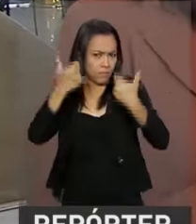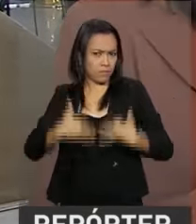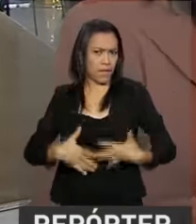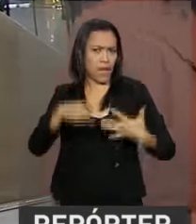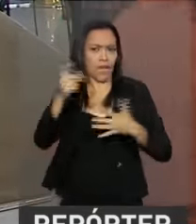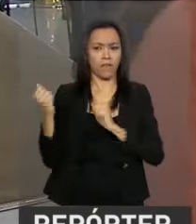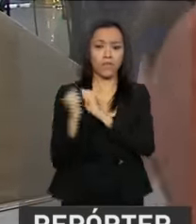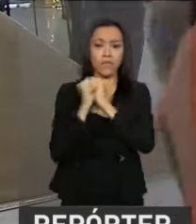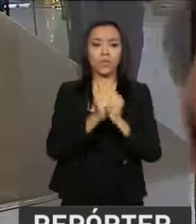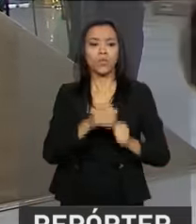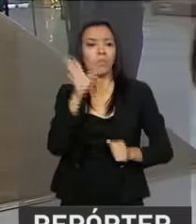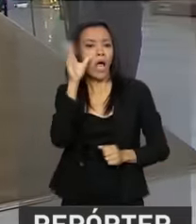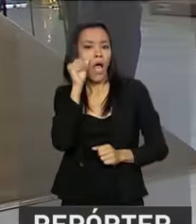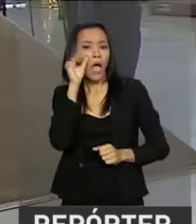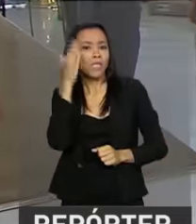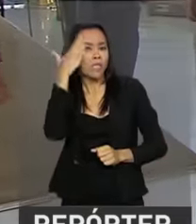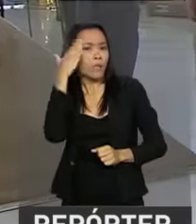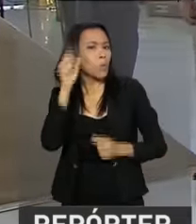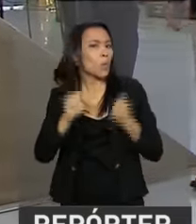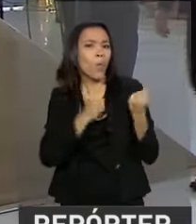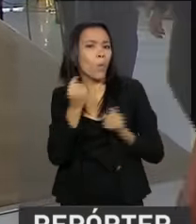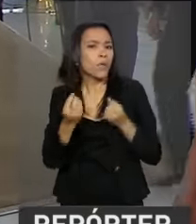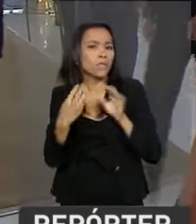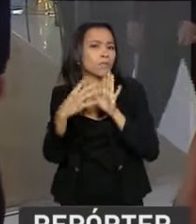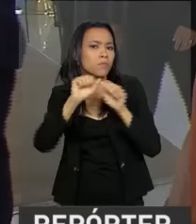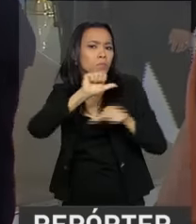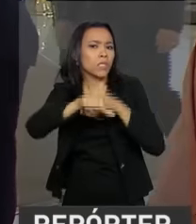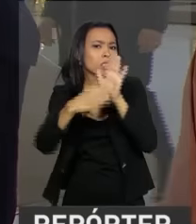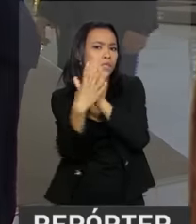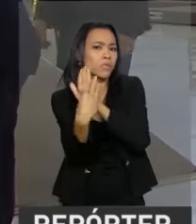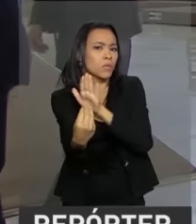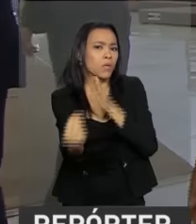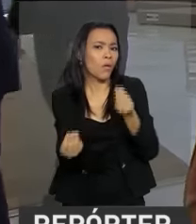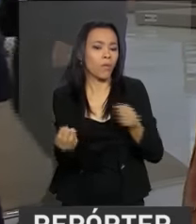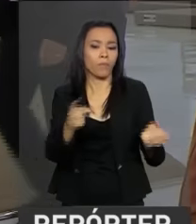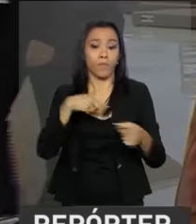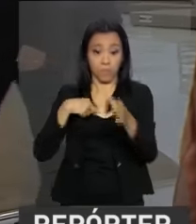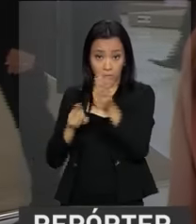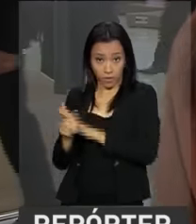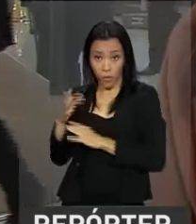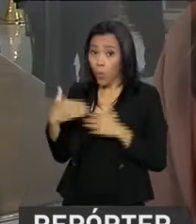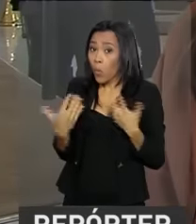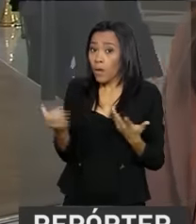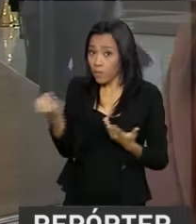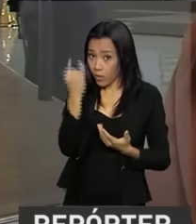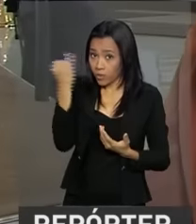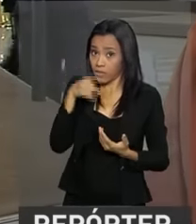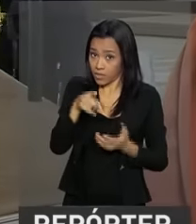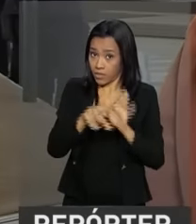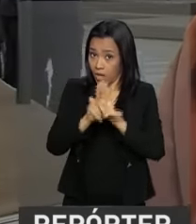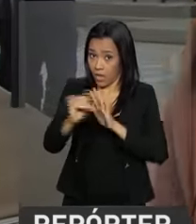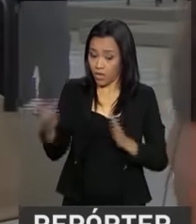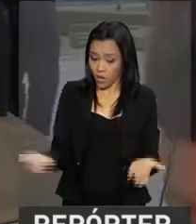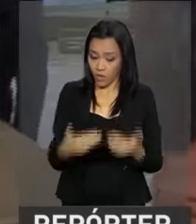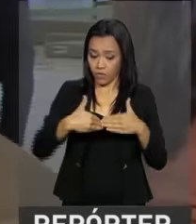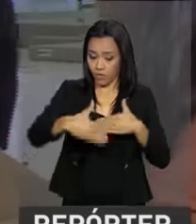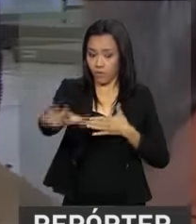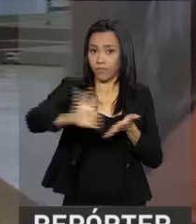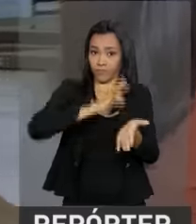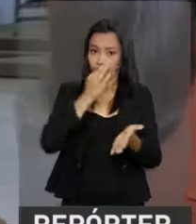veio acompanhar aqui a sanção. Hélio, essa é uma demanda do setor. Qual que é a importância para vocês dessa lei que está sendo sancionada